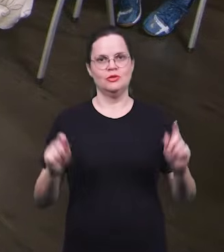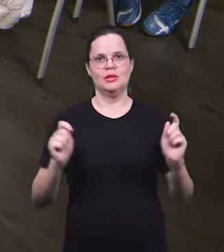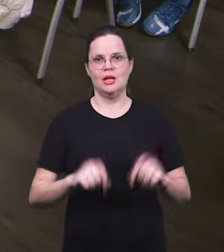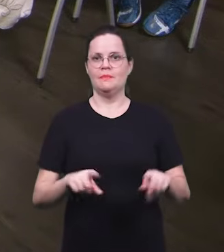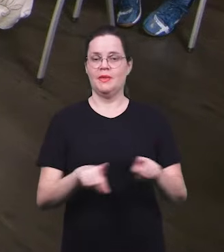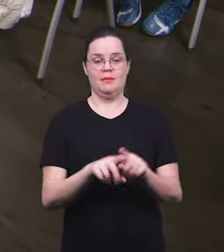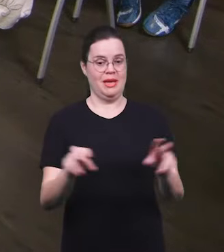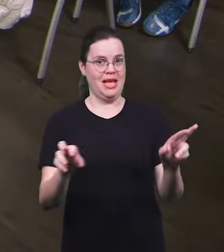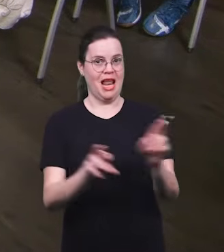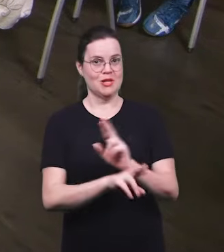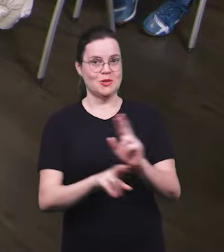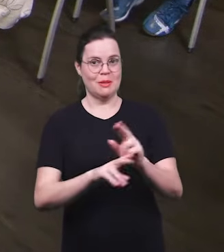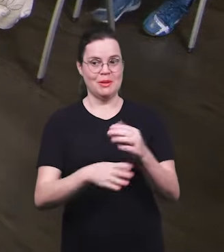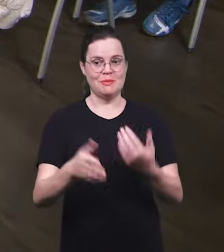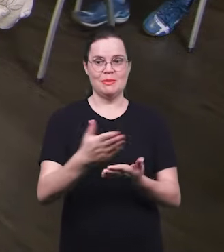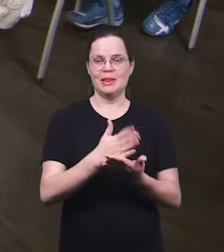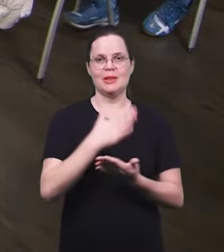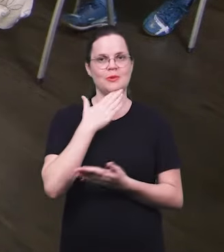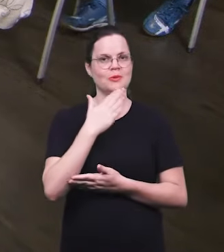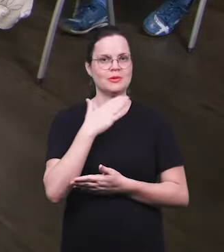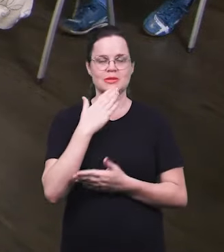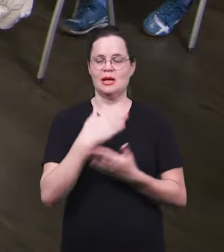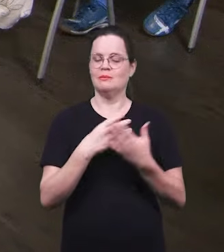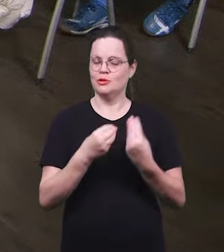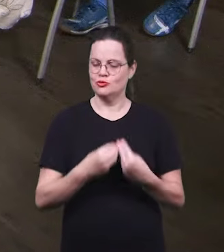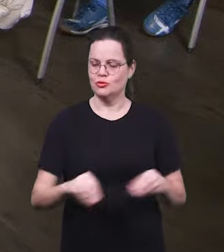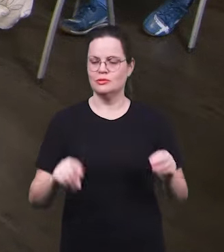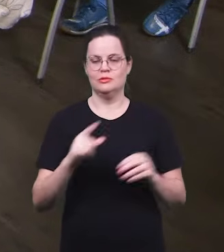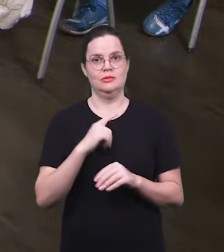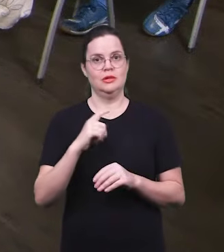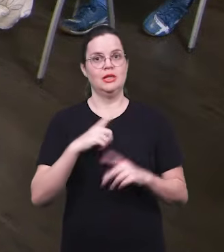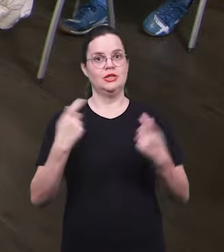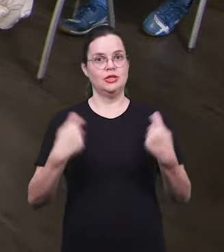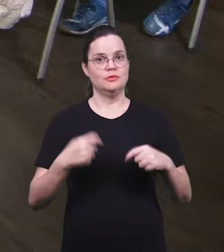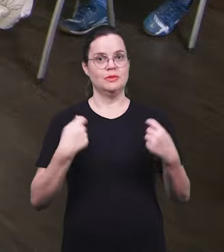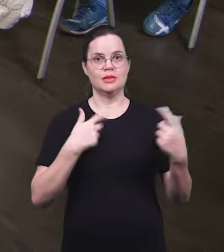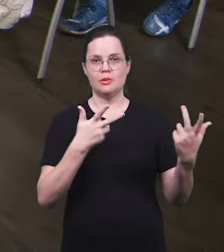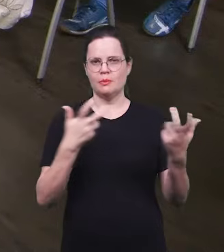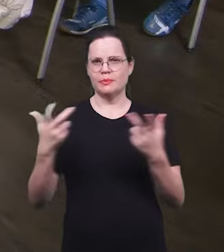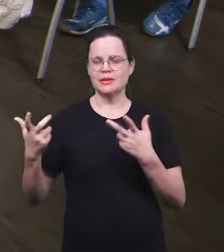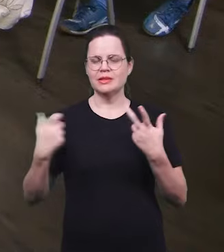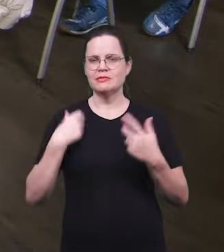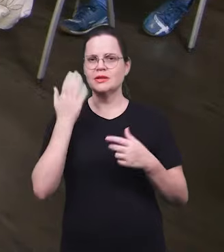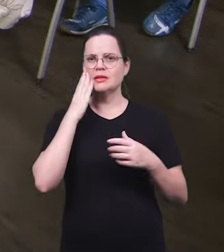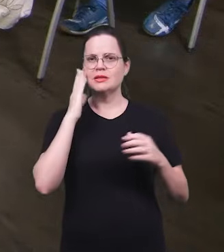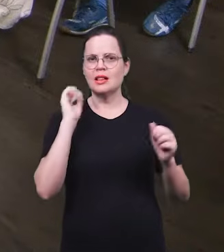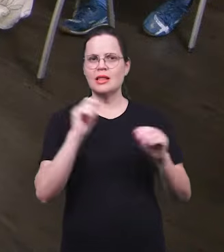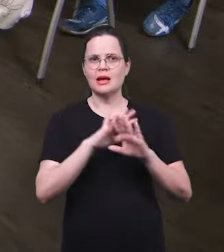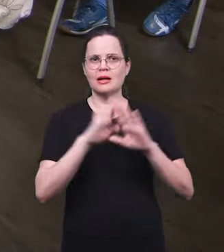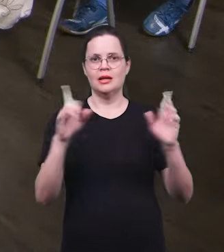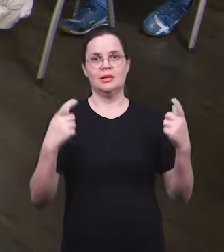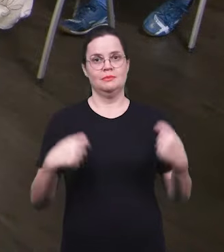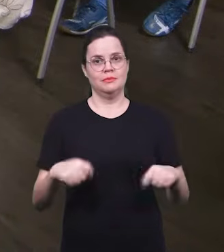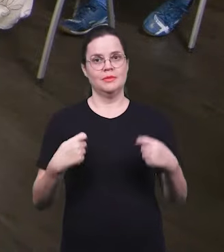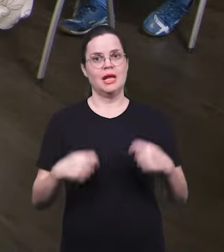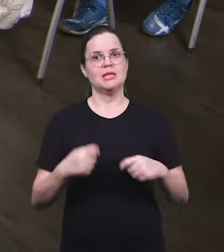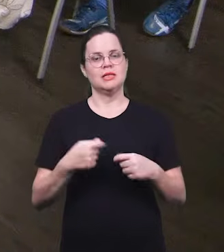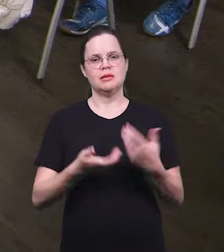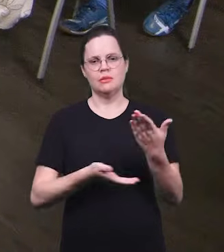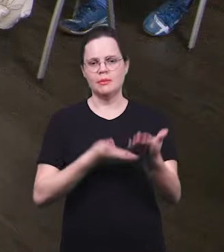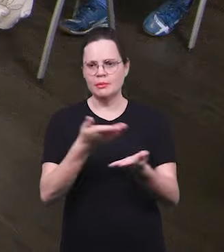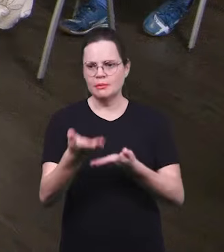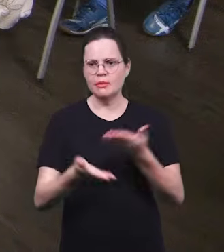os relacionamentos interpessoais e é um sinal claro que precisa ser compreendida, acompanhada